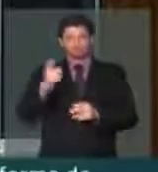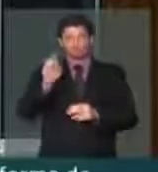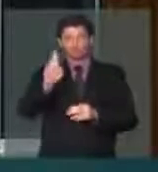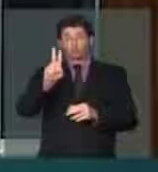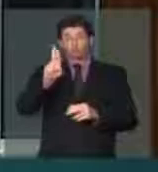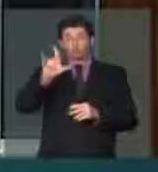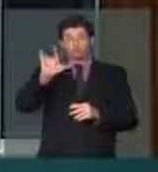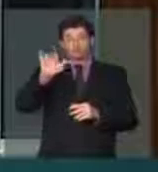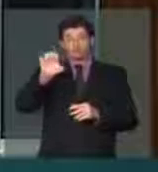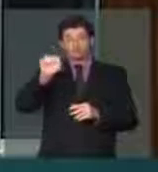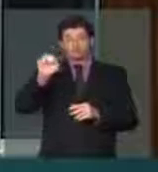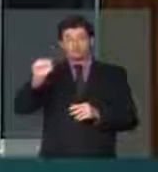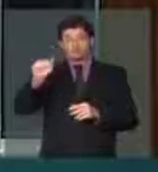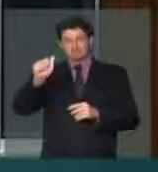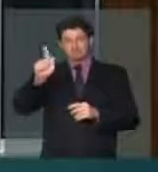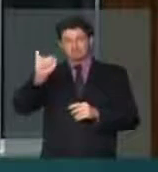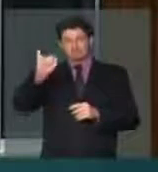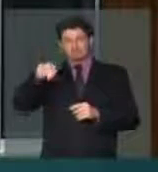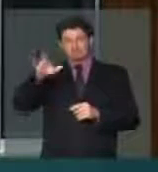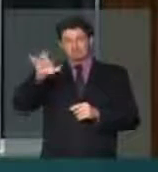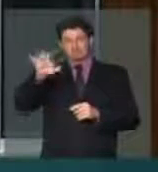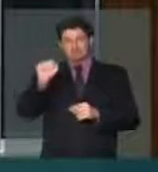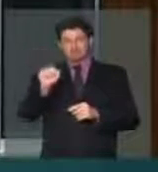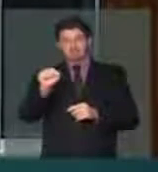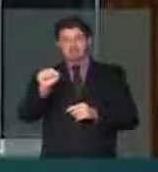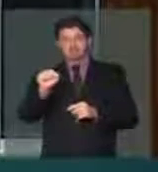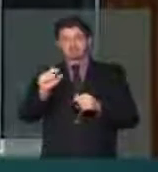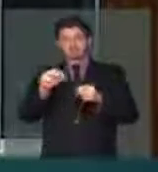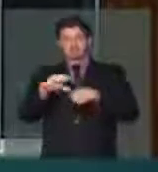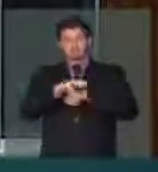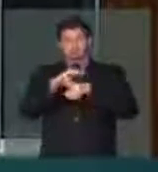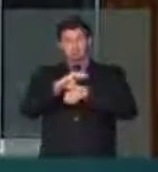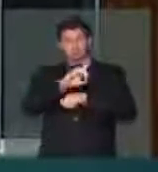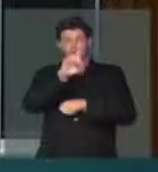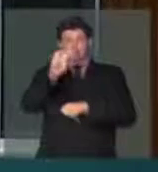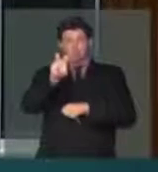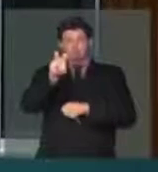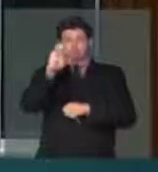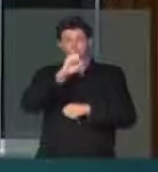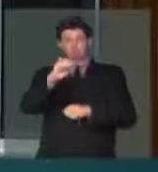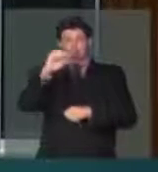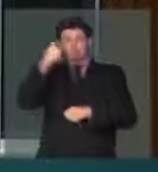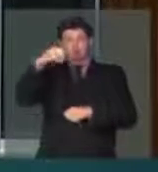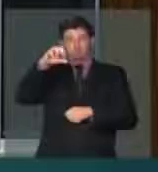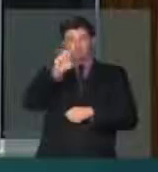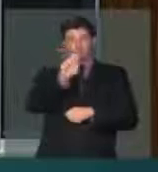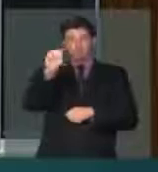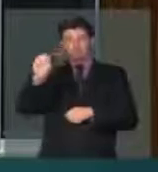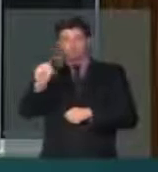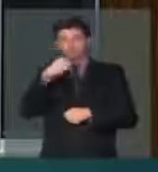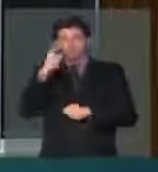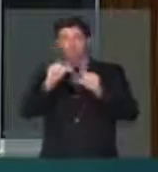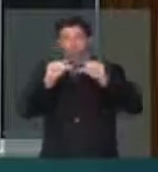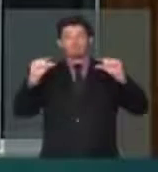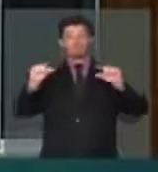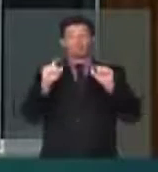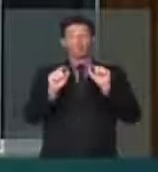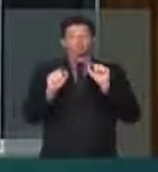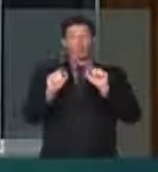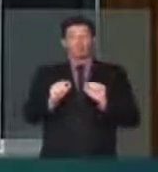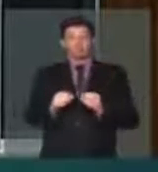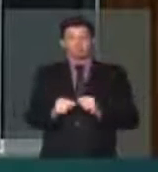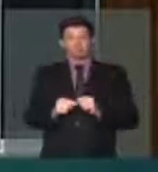Guimarães, ao entregar a Constituinte Cidadã, em 5 de outubro de 88, exalou a frase em que ele